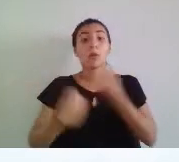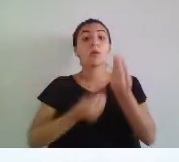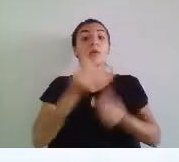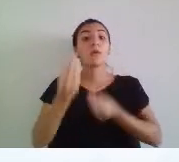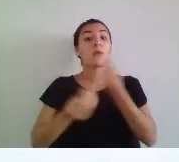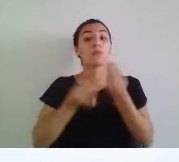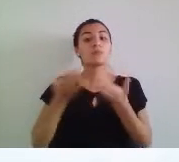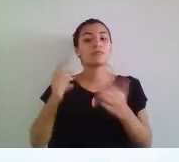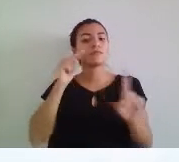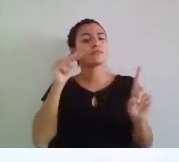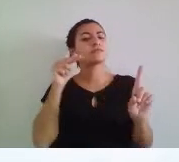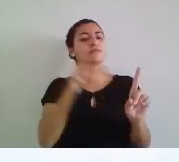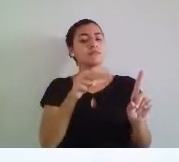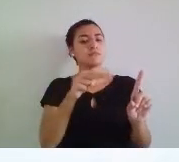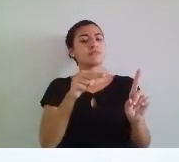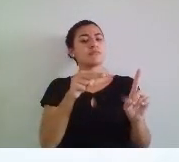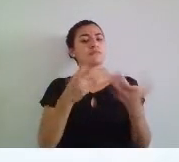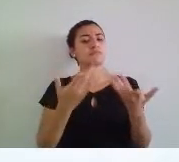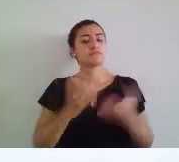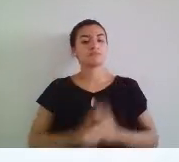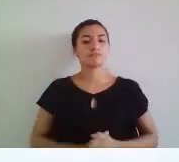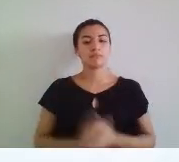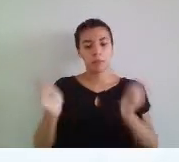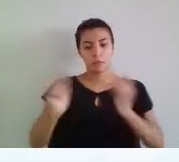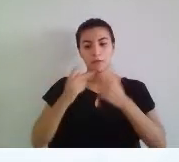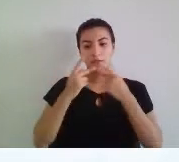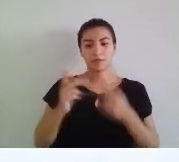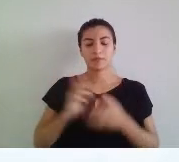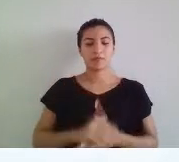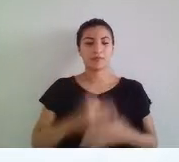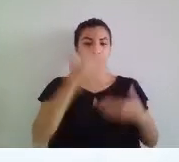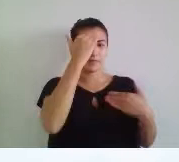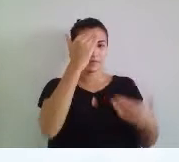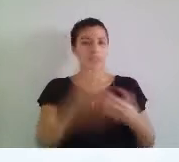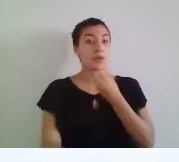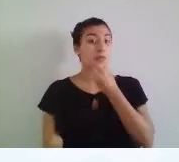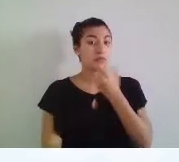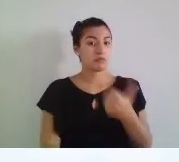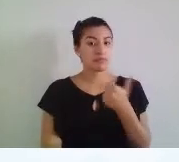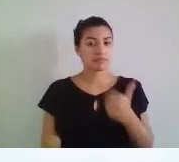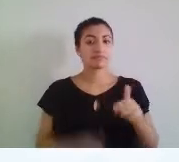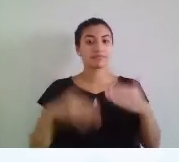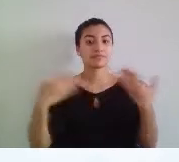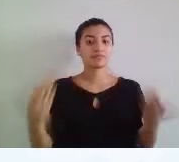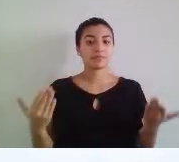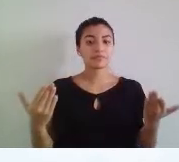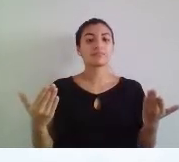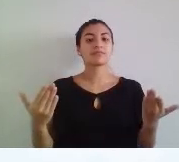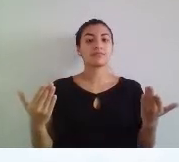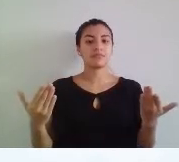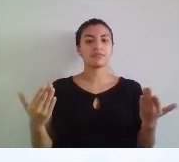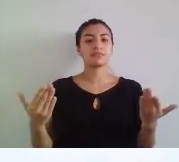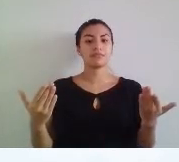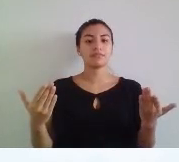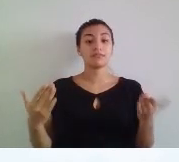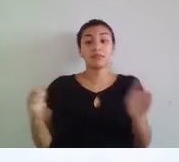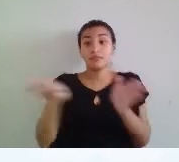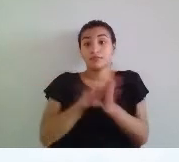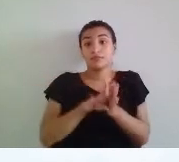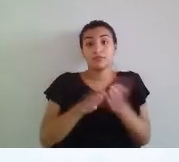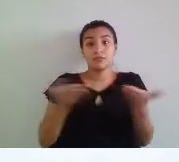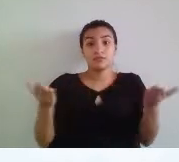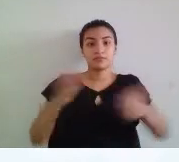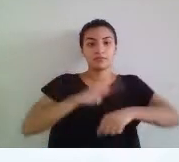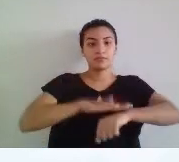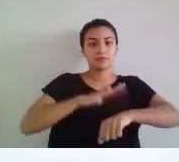vê isso, essa ambivalência. Pode falar. Legal, muito bom. Bom, então eu cheguei nesse momento, né,